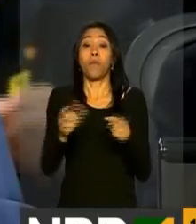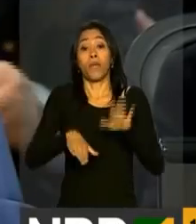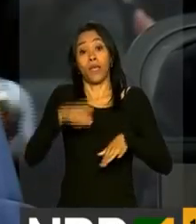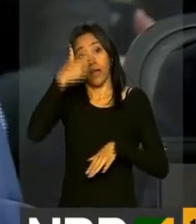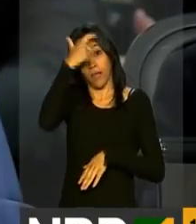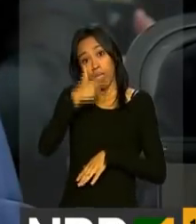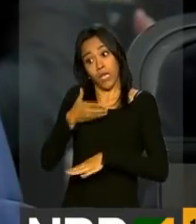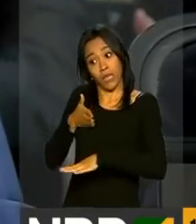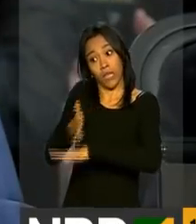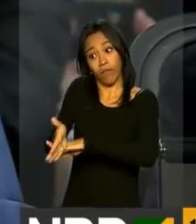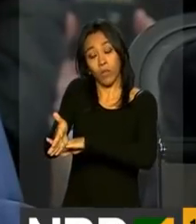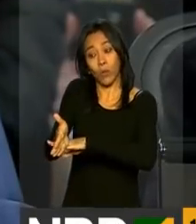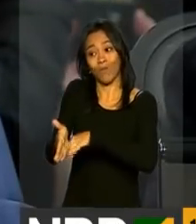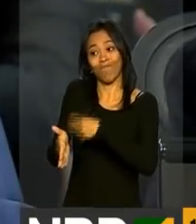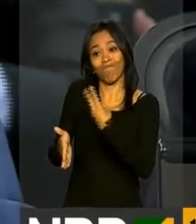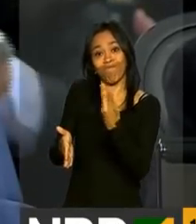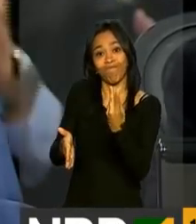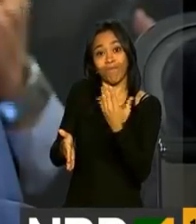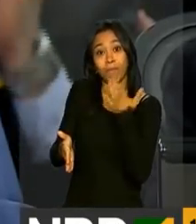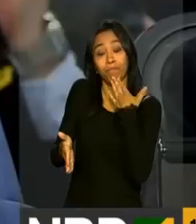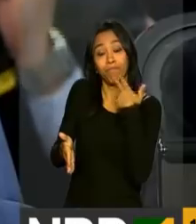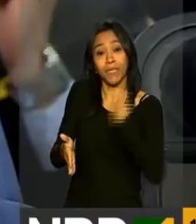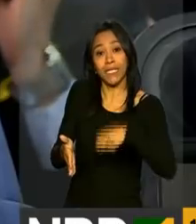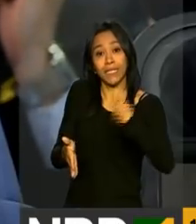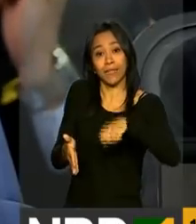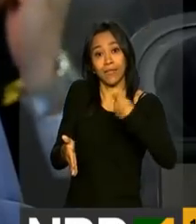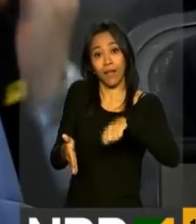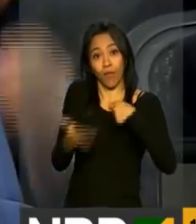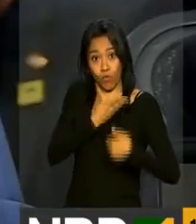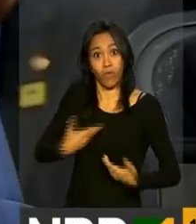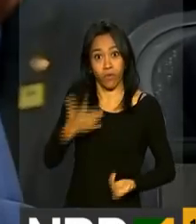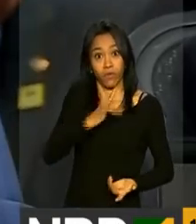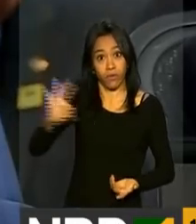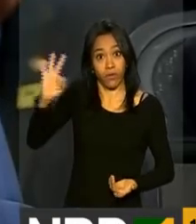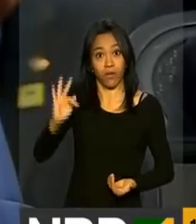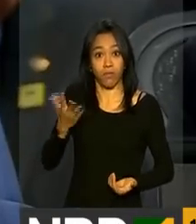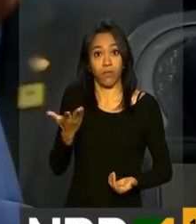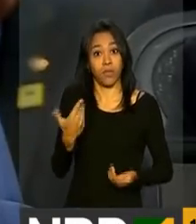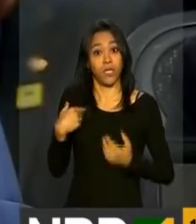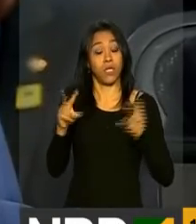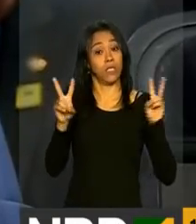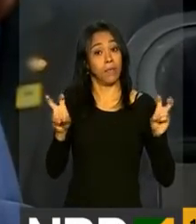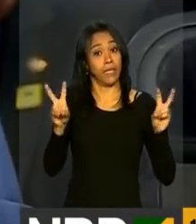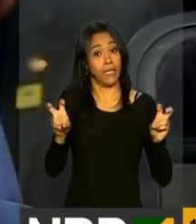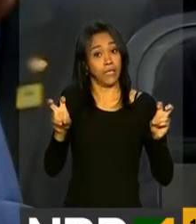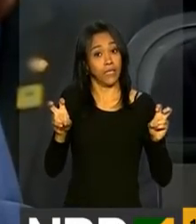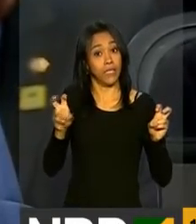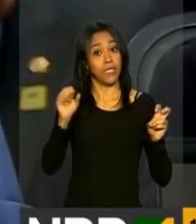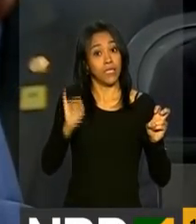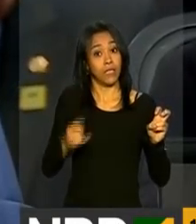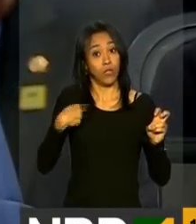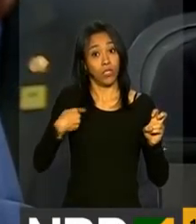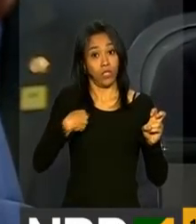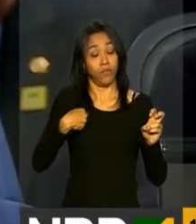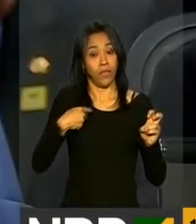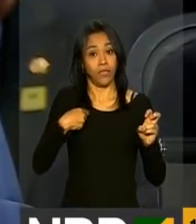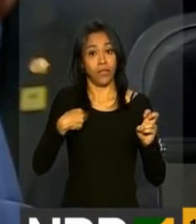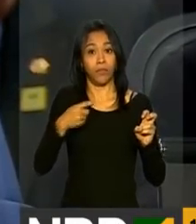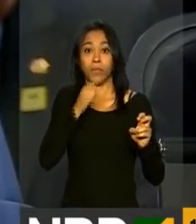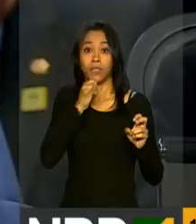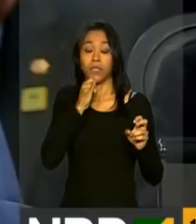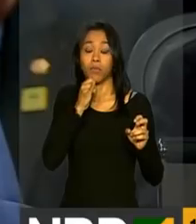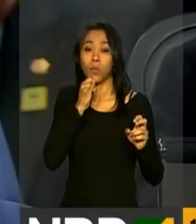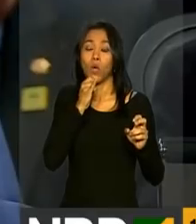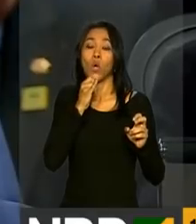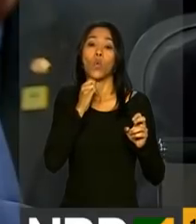vai precisar solicitar medidas e veja bem faço um parêntese saque se eu tivesse decretado um estado de